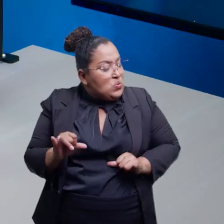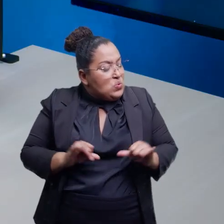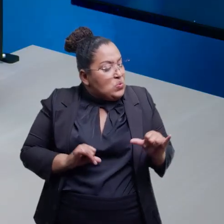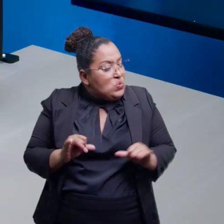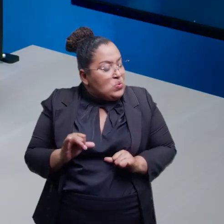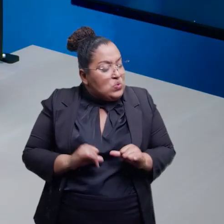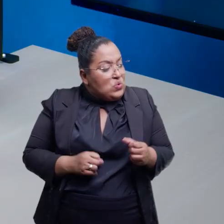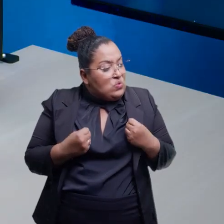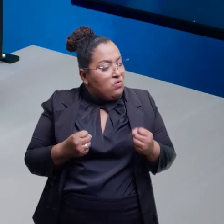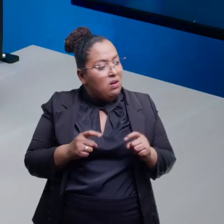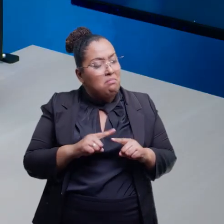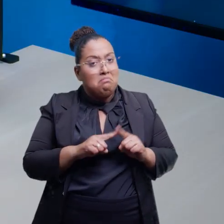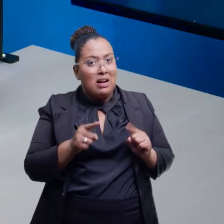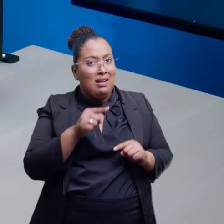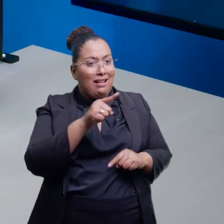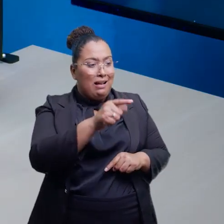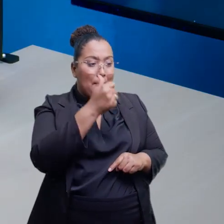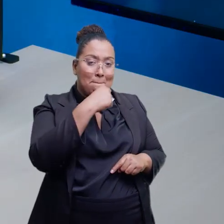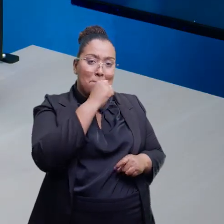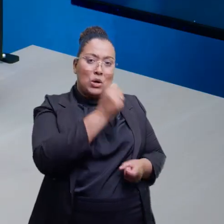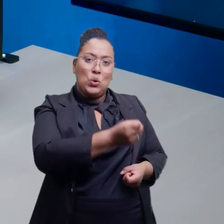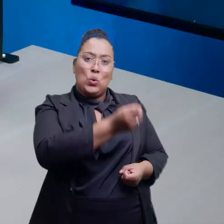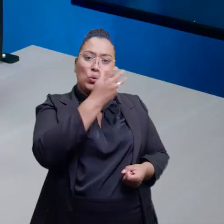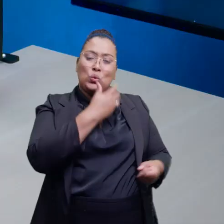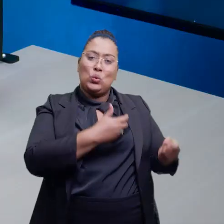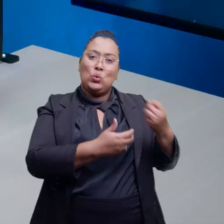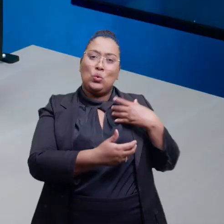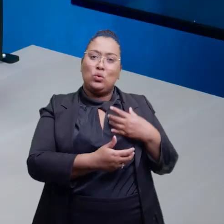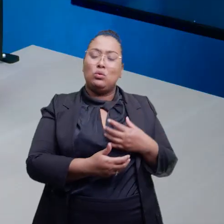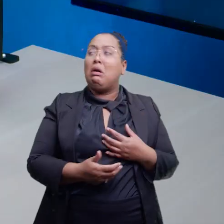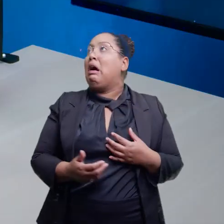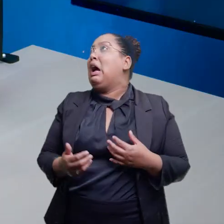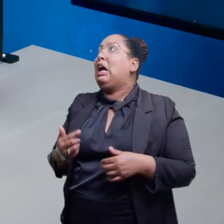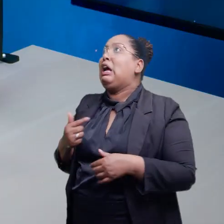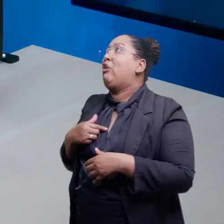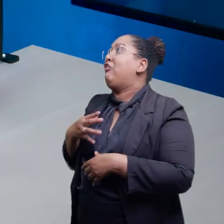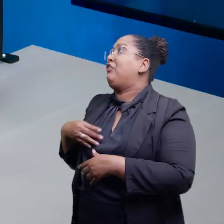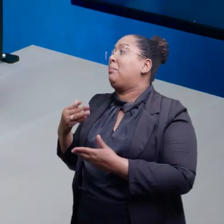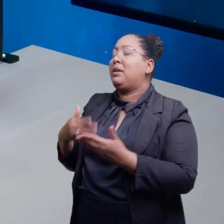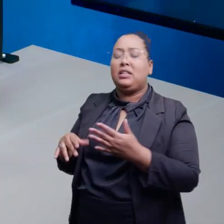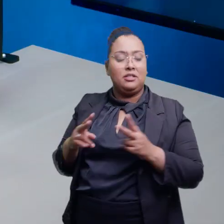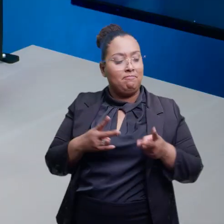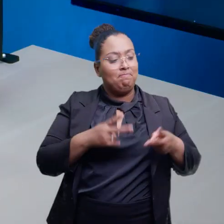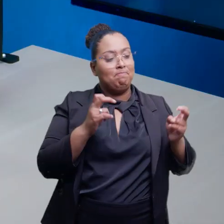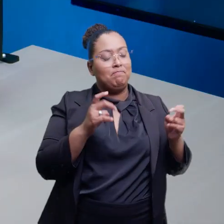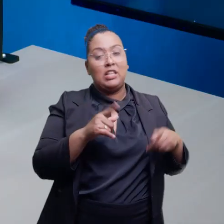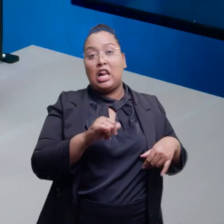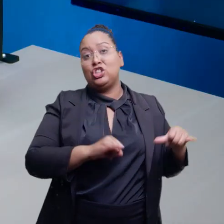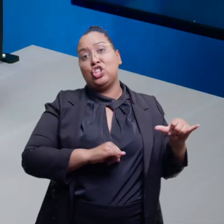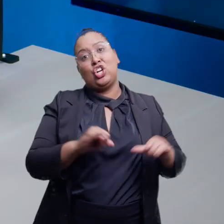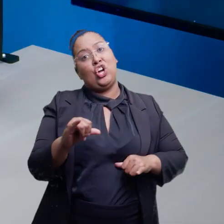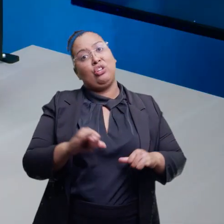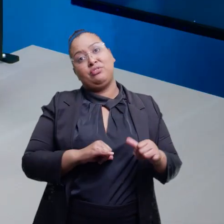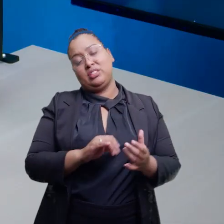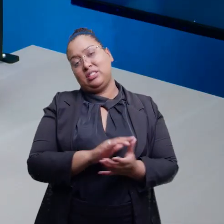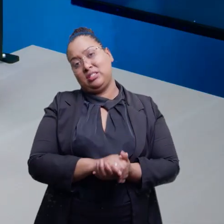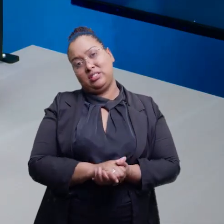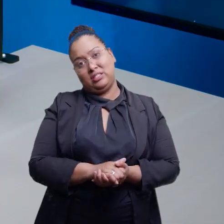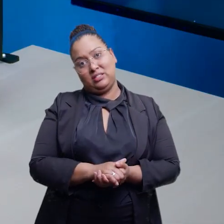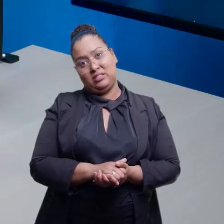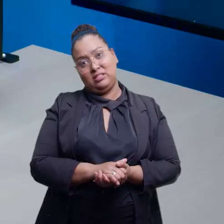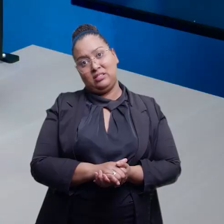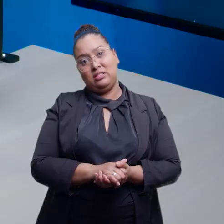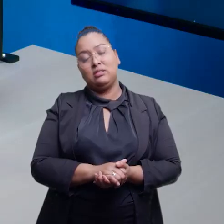de vulnerabilidade muito grande, você vê o sofrimento daquela mãe perdendo os filhos. Então,